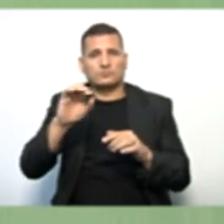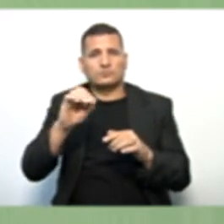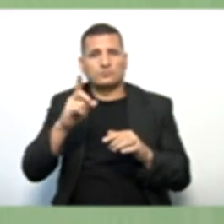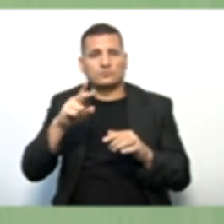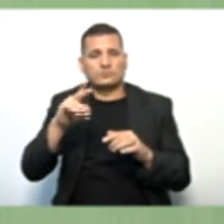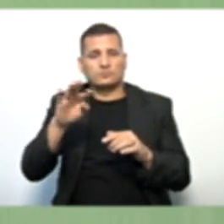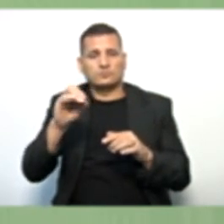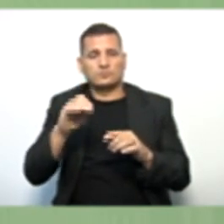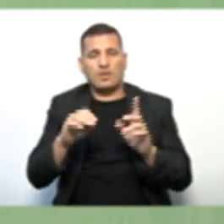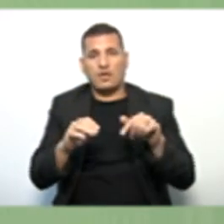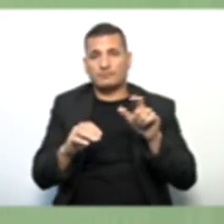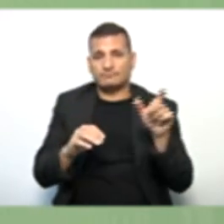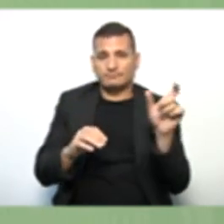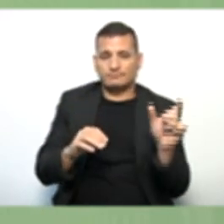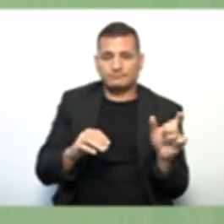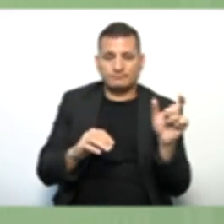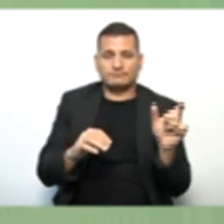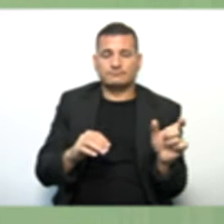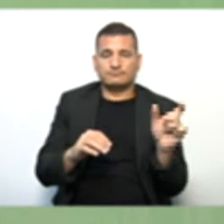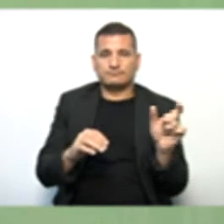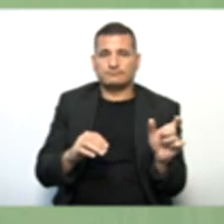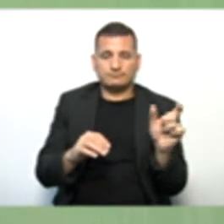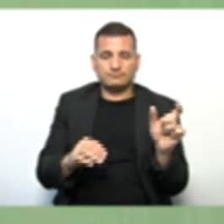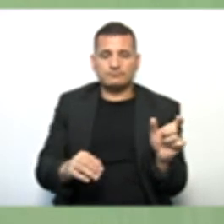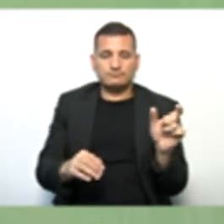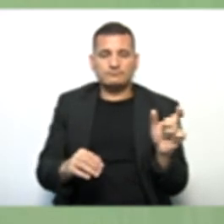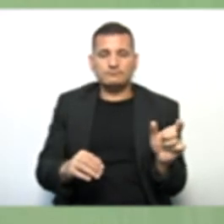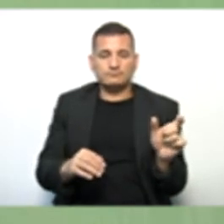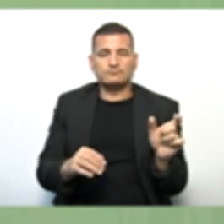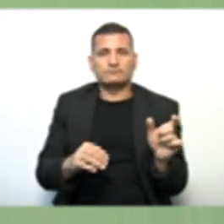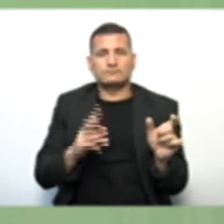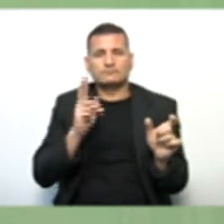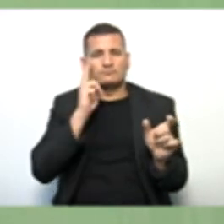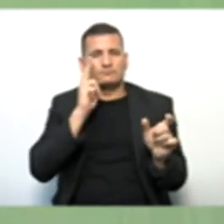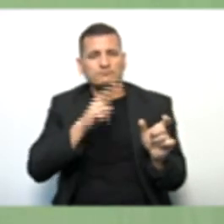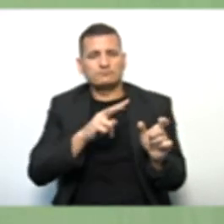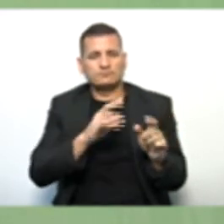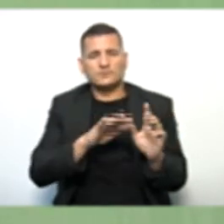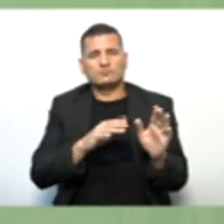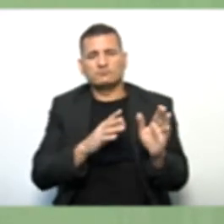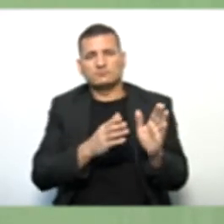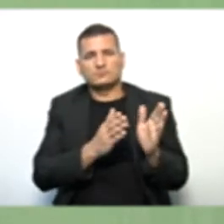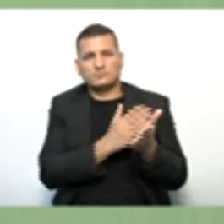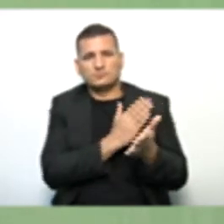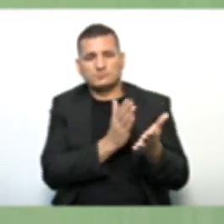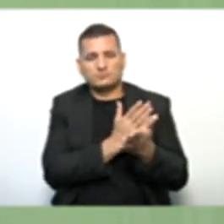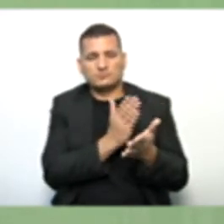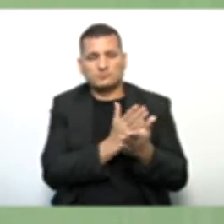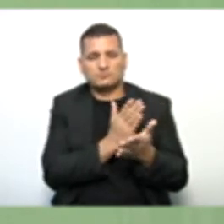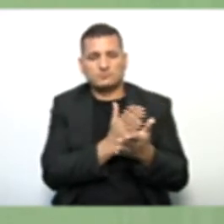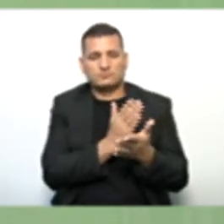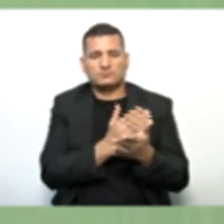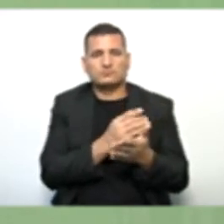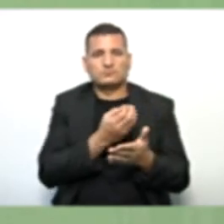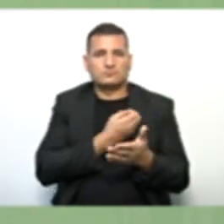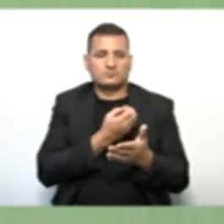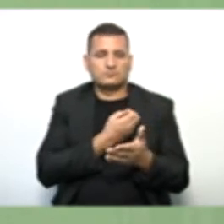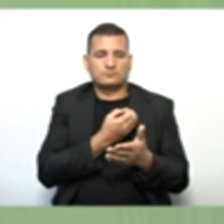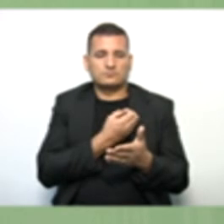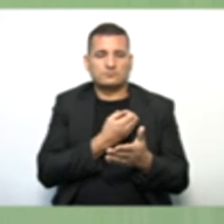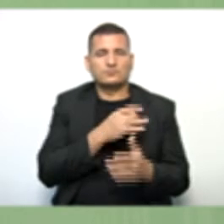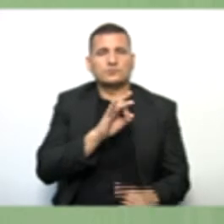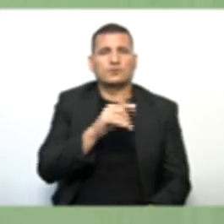mudei isso aqui e esqueci de mudar aqui. Tá? Até porque eu achei muito poluído, então eu cortei essa parte aqui assim, ó. Desses outros números aqui. E deixei